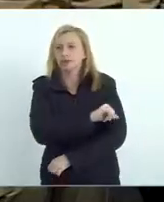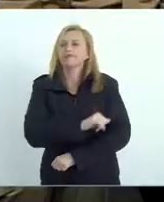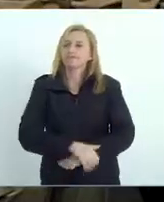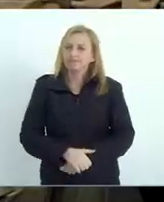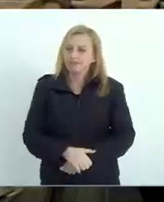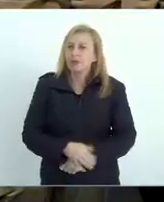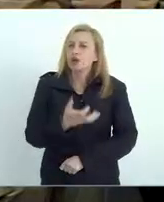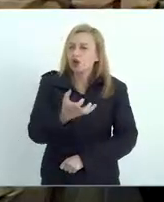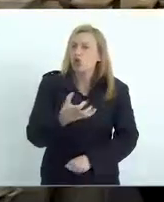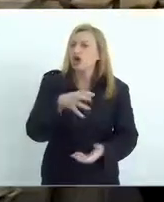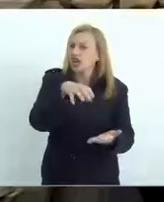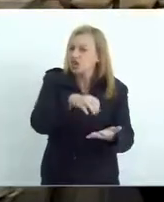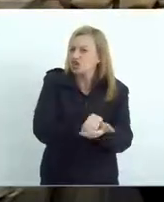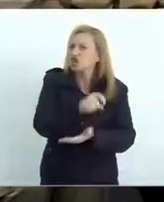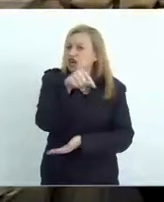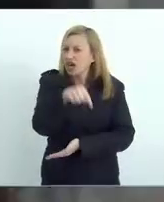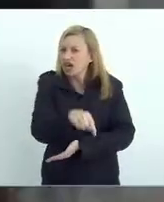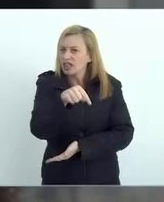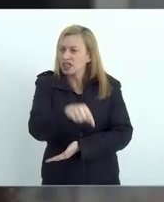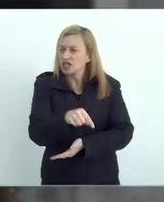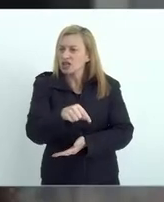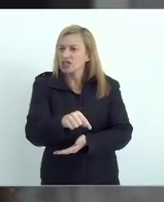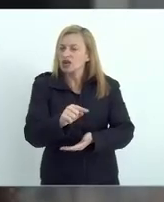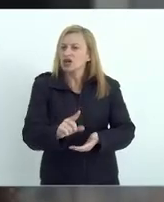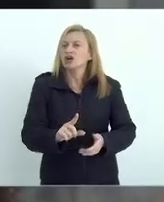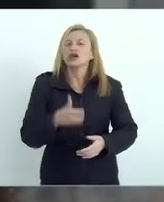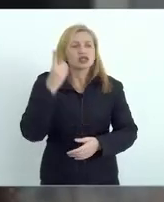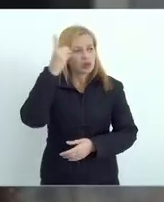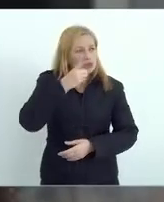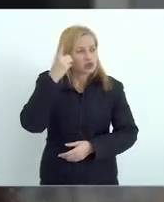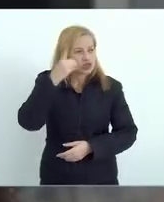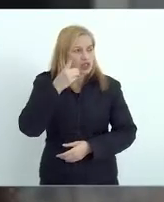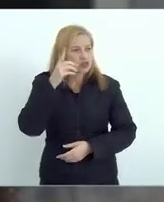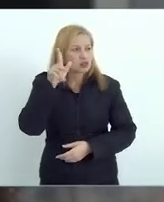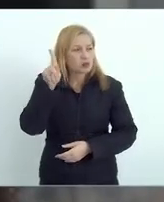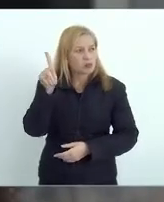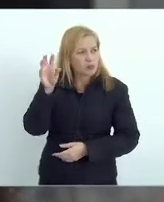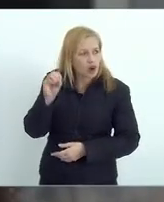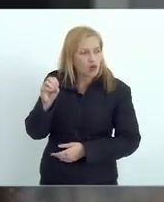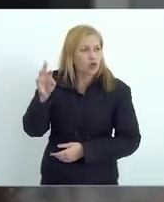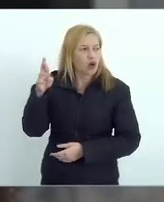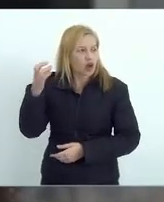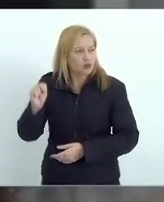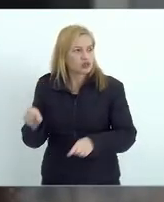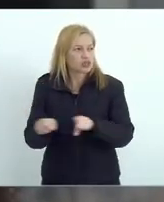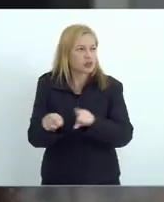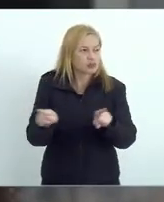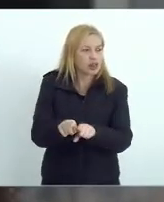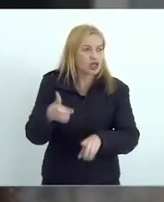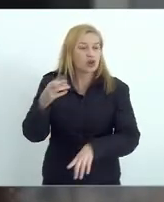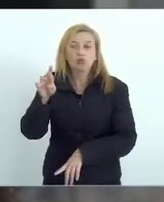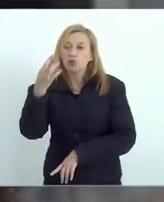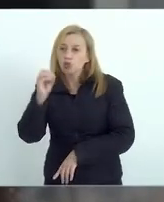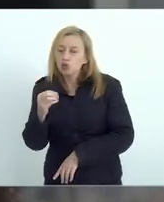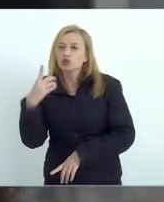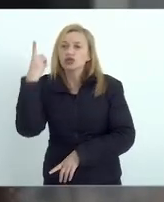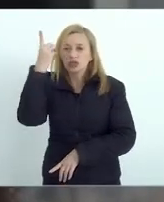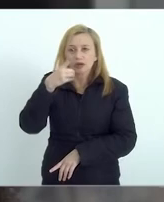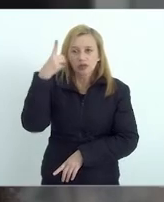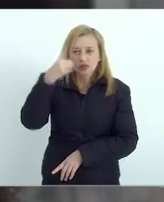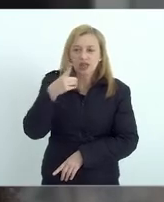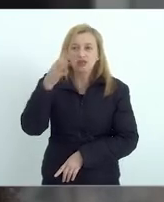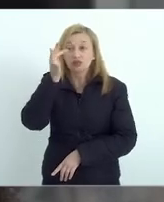eu quero registrar aqui a atuação do deputado Paulo Ramos do deputado Bruno dauaire do deputado então